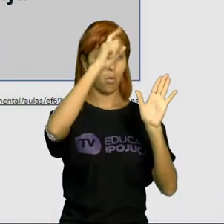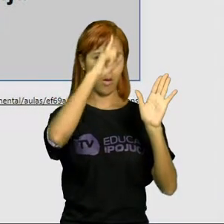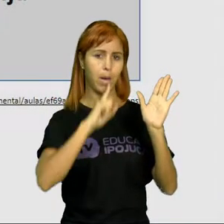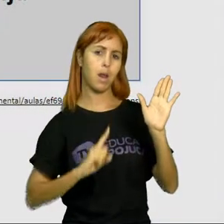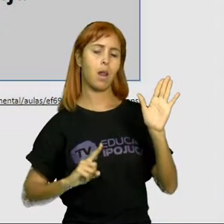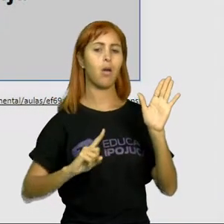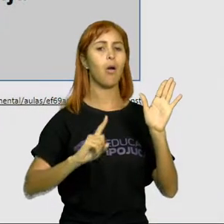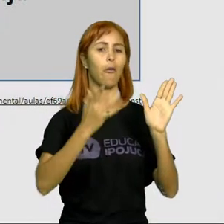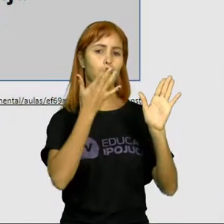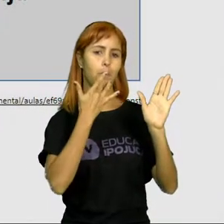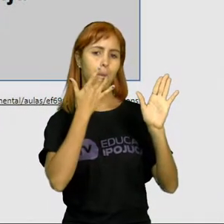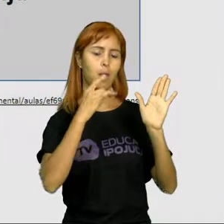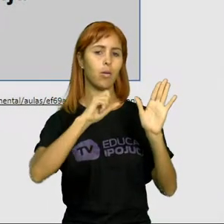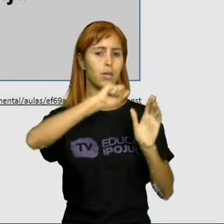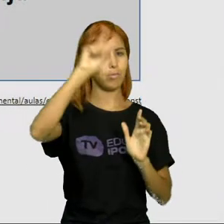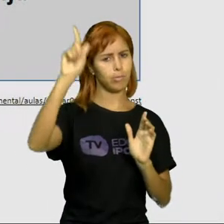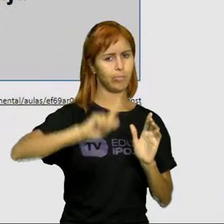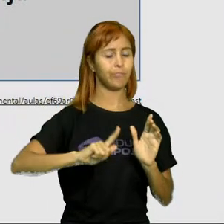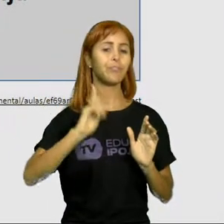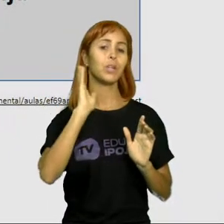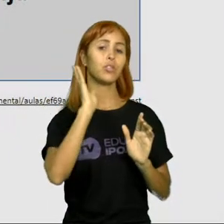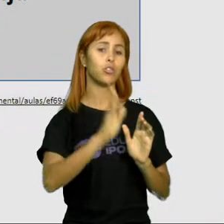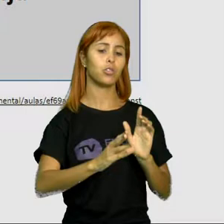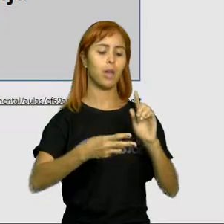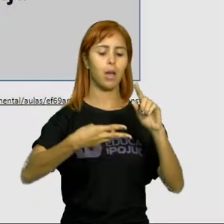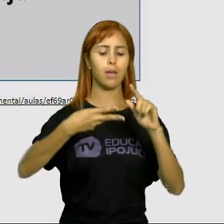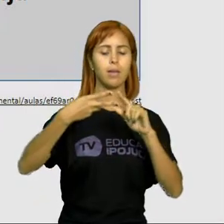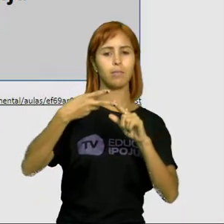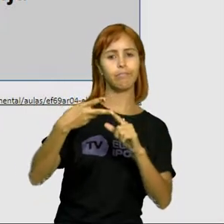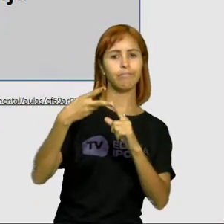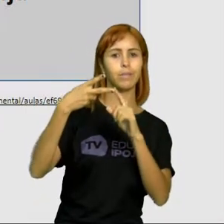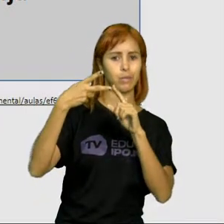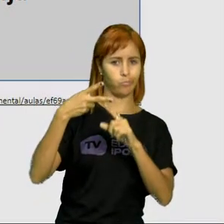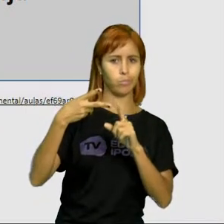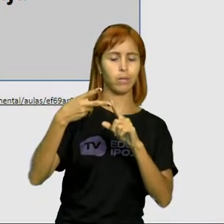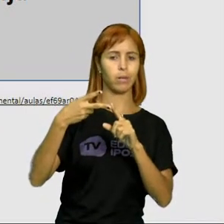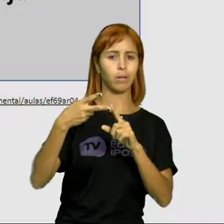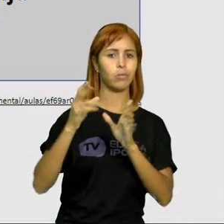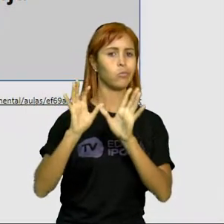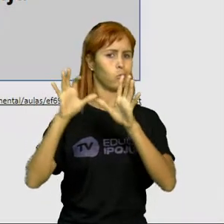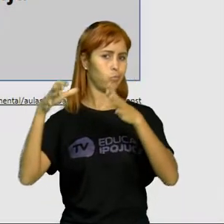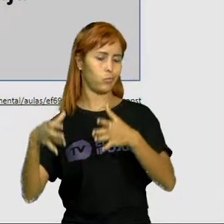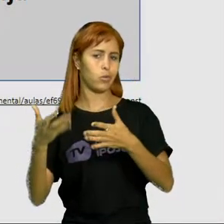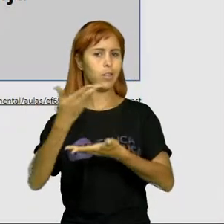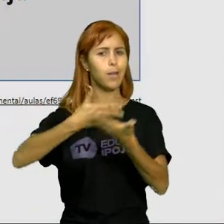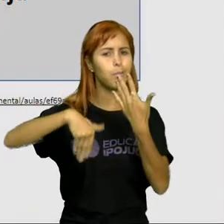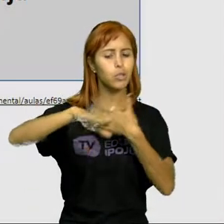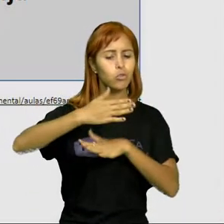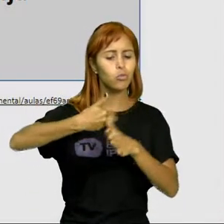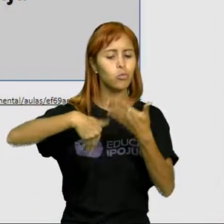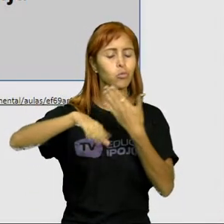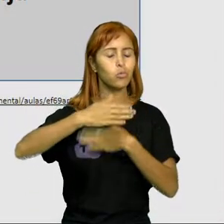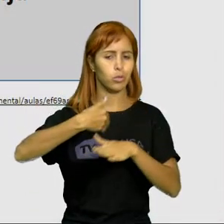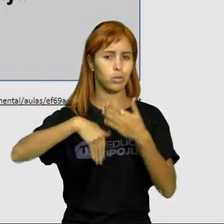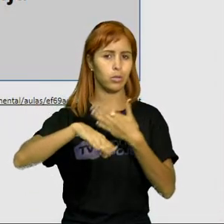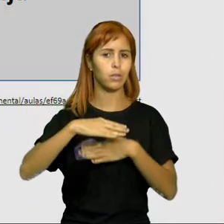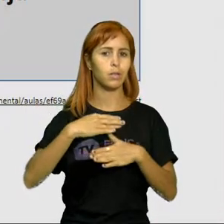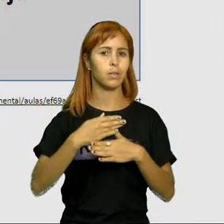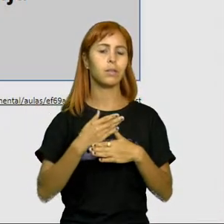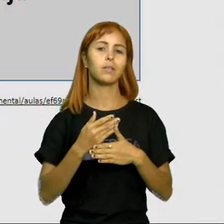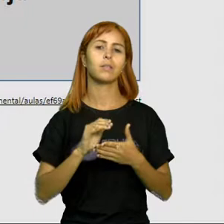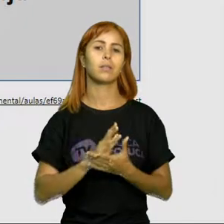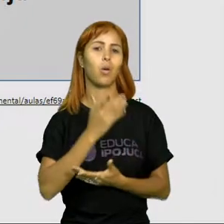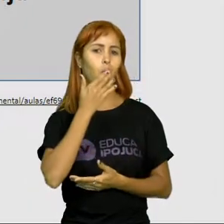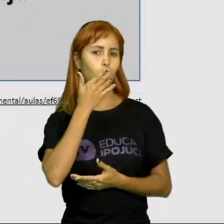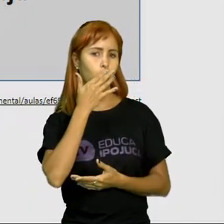cores primárias. Já as secundárias, nós temos, através da mistura dessas cores primárias, vai